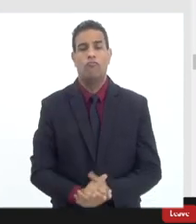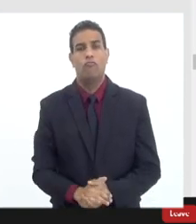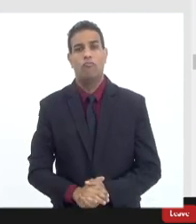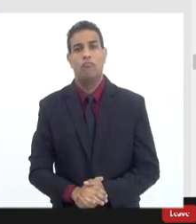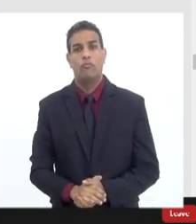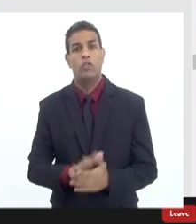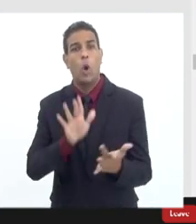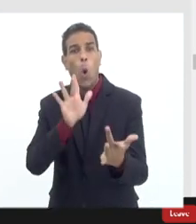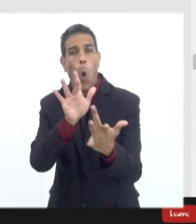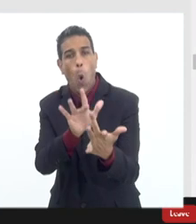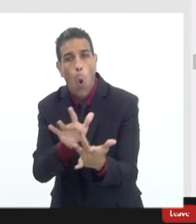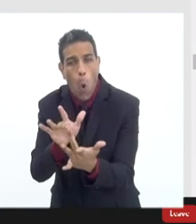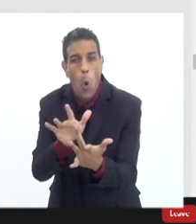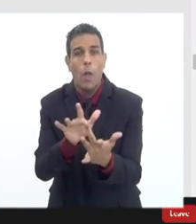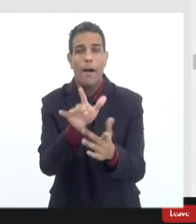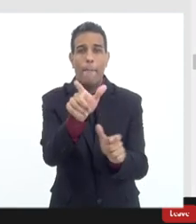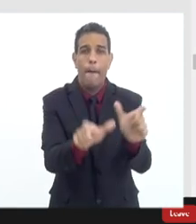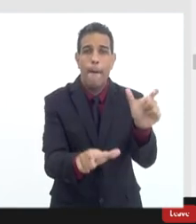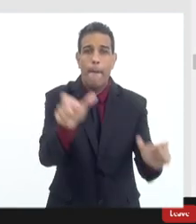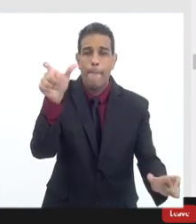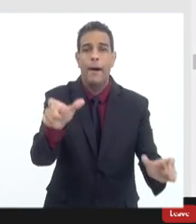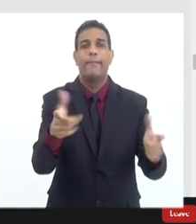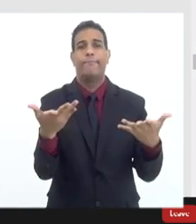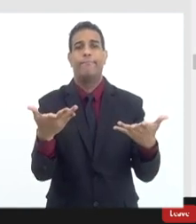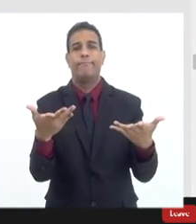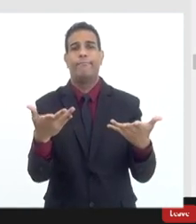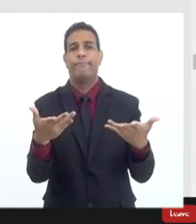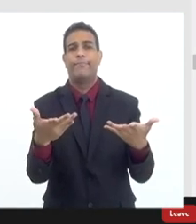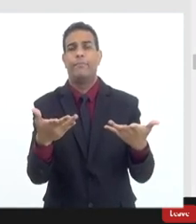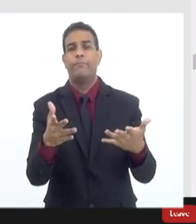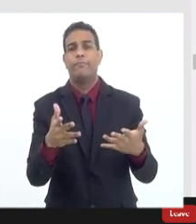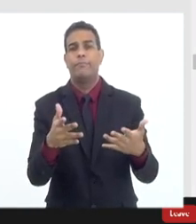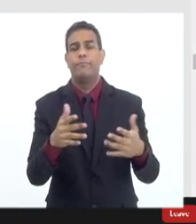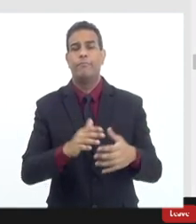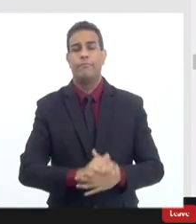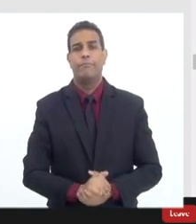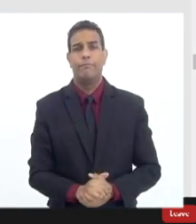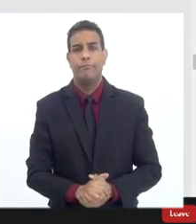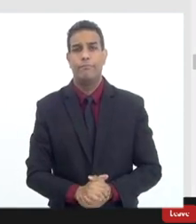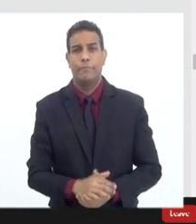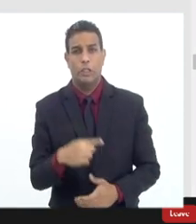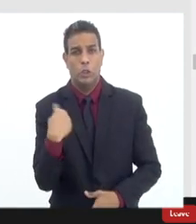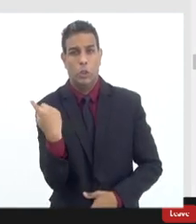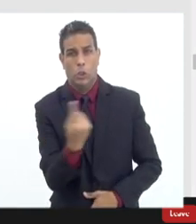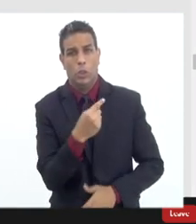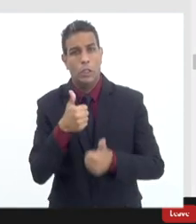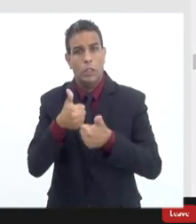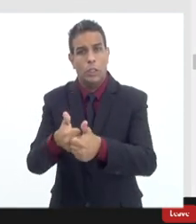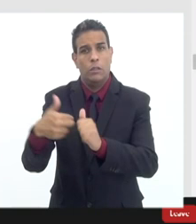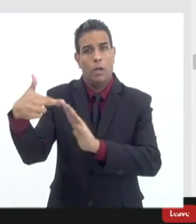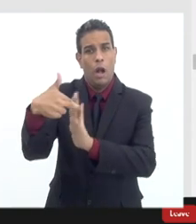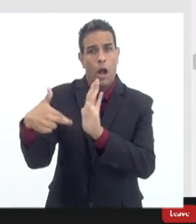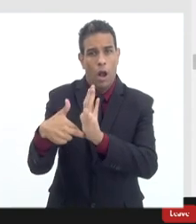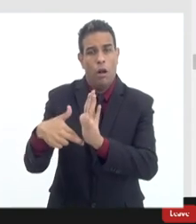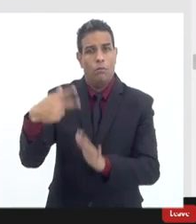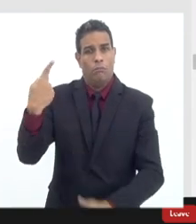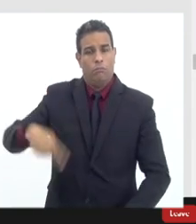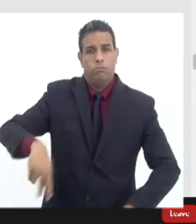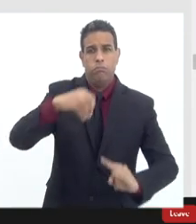entrei em contato, né? Trabalhamos, inclusive, com parte do manual de segurança da Fiocruz